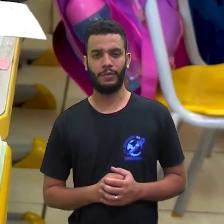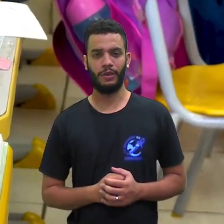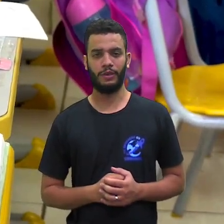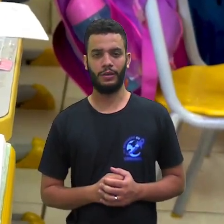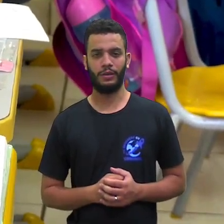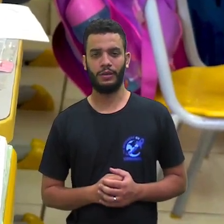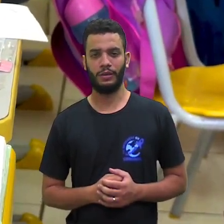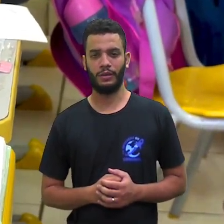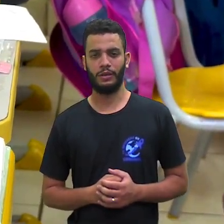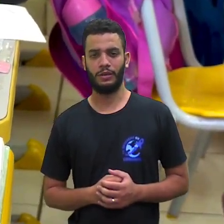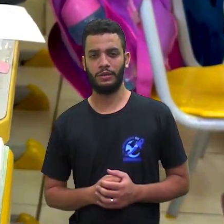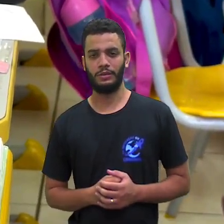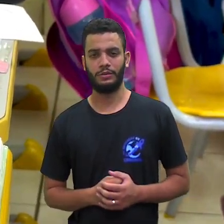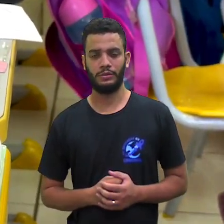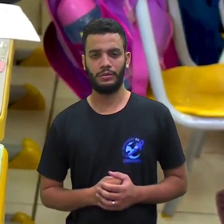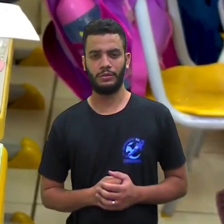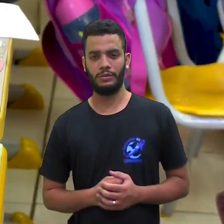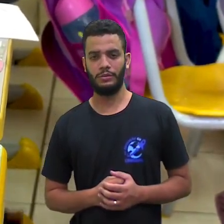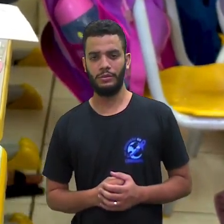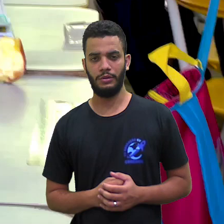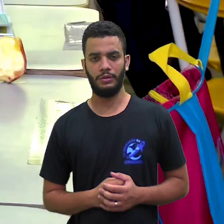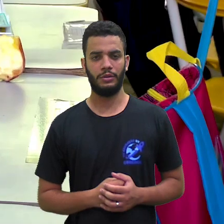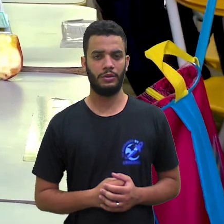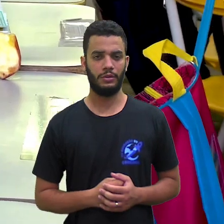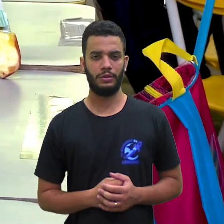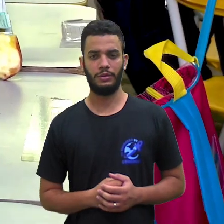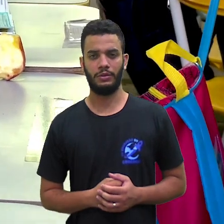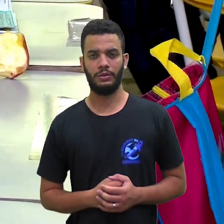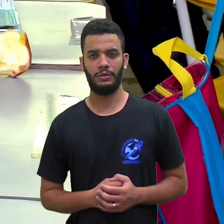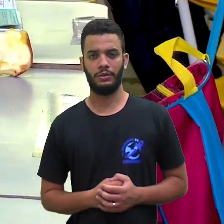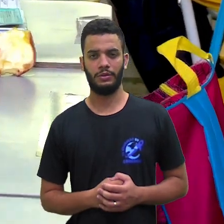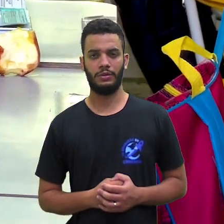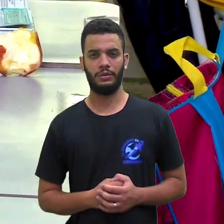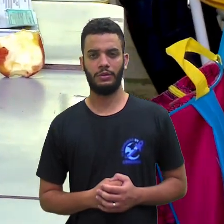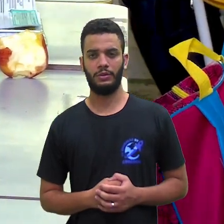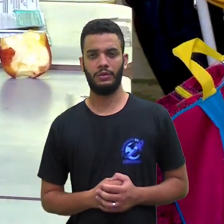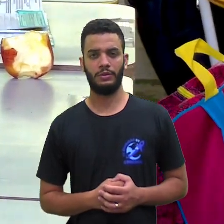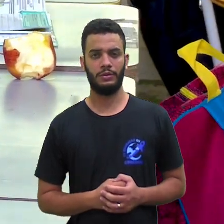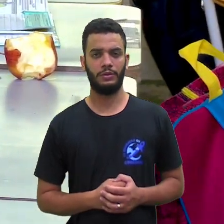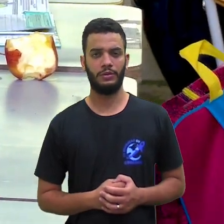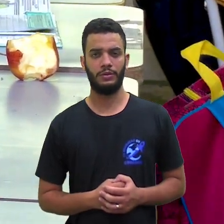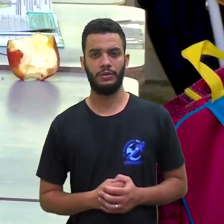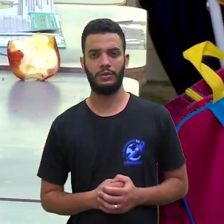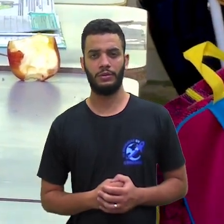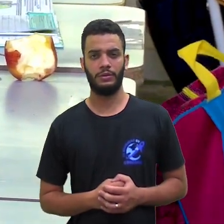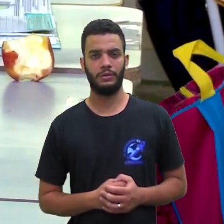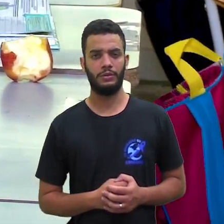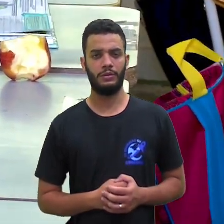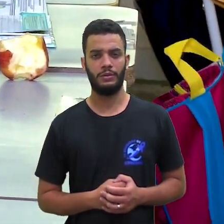Iara. O Vitor escolheu Iara, foi? Terminou?